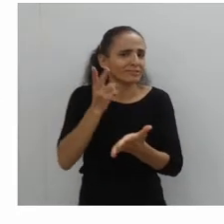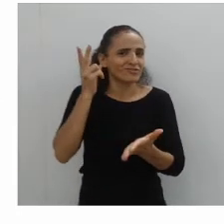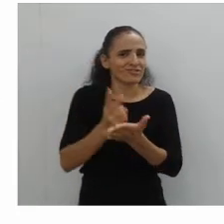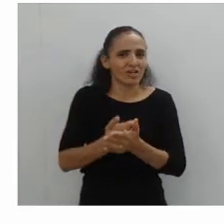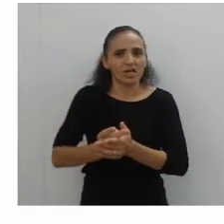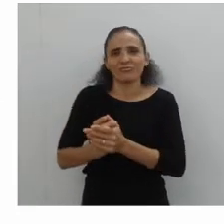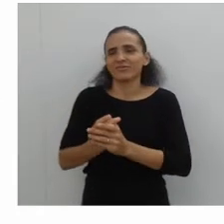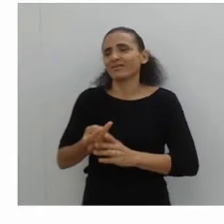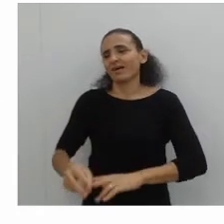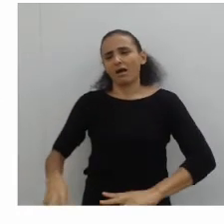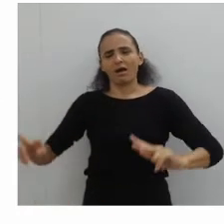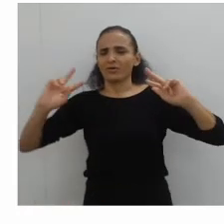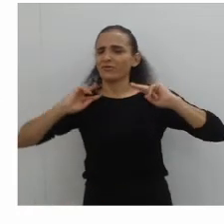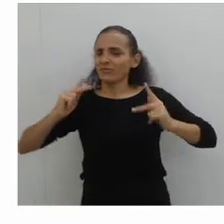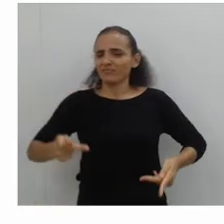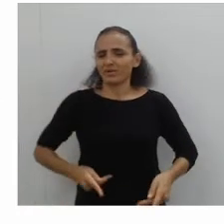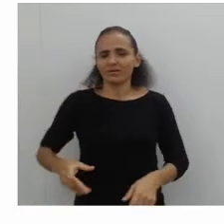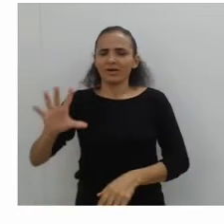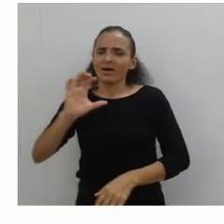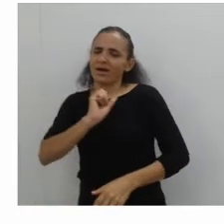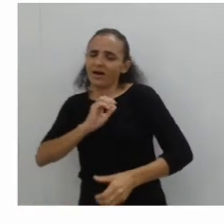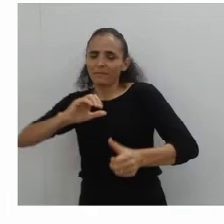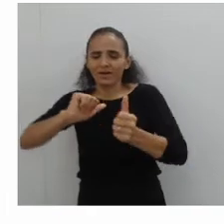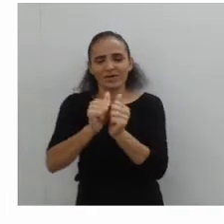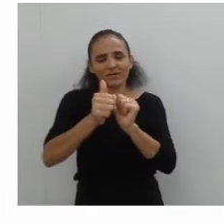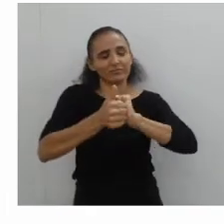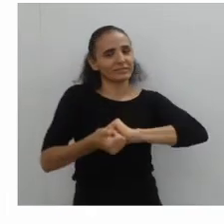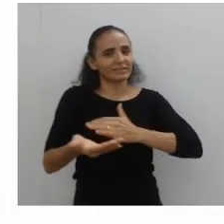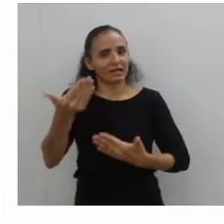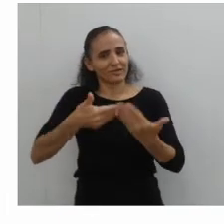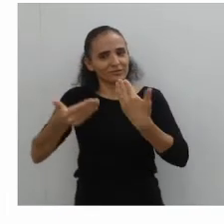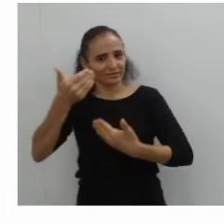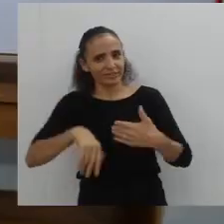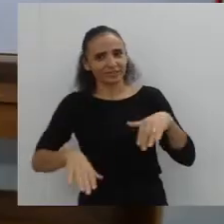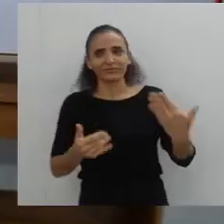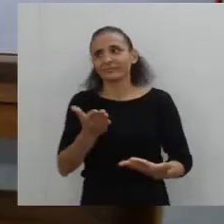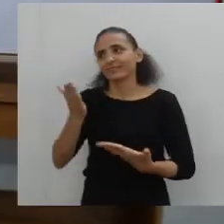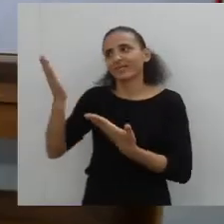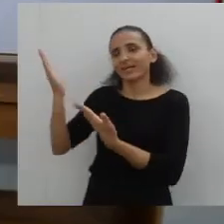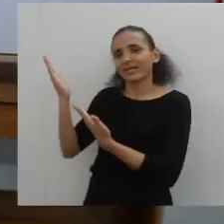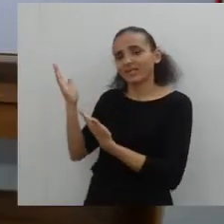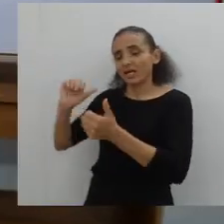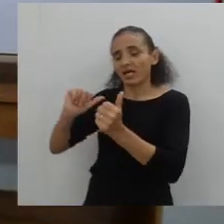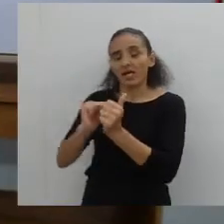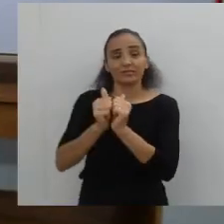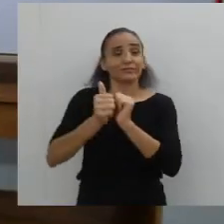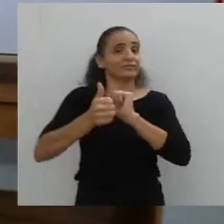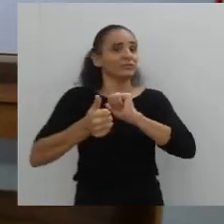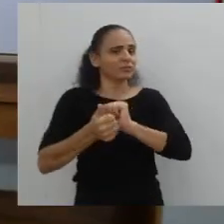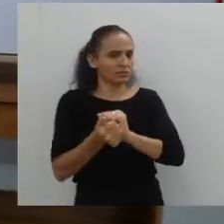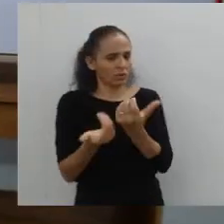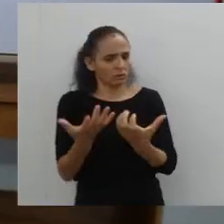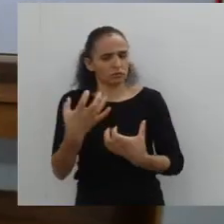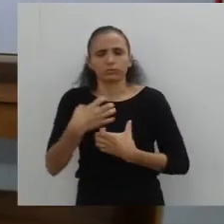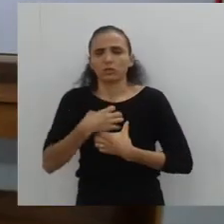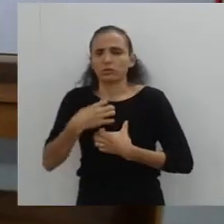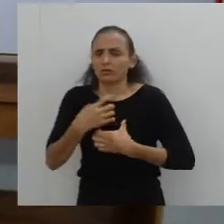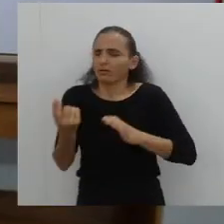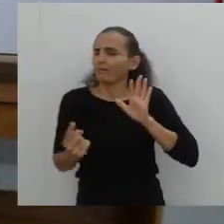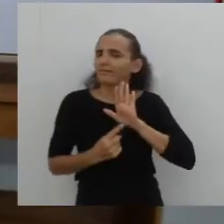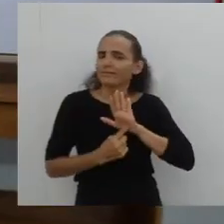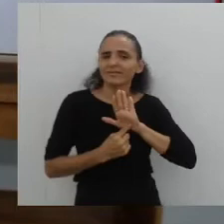homem joga. Beleza? Por fim, galera, volta pra mim, então. O jogo, ele é uma forma de expressão,